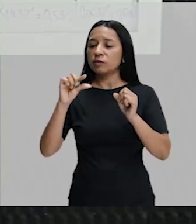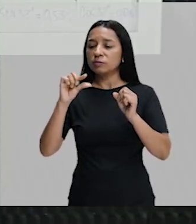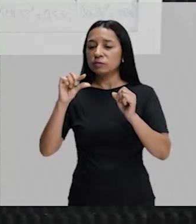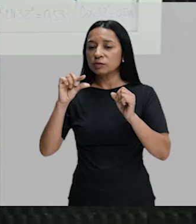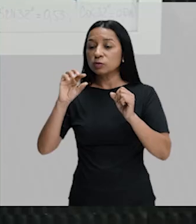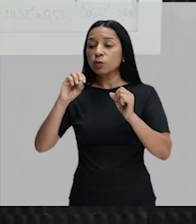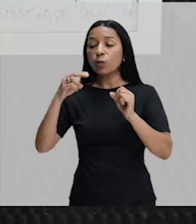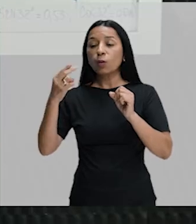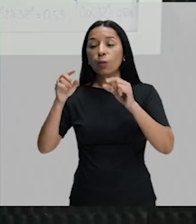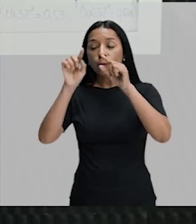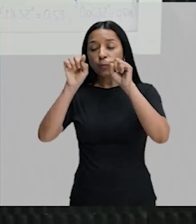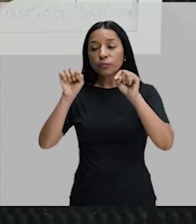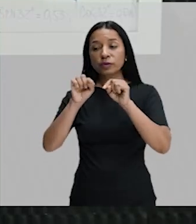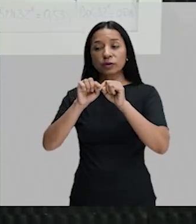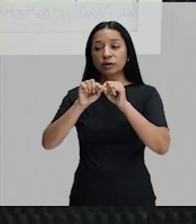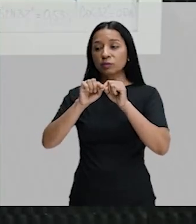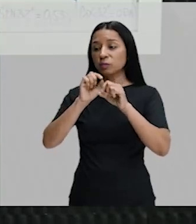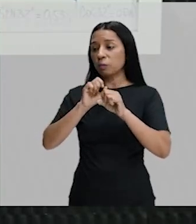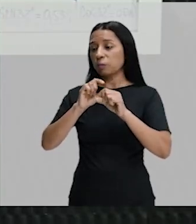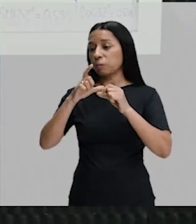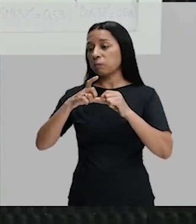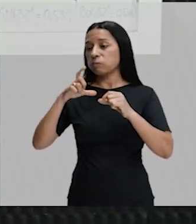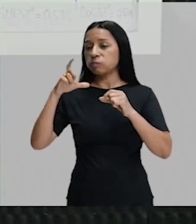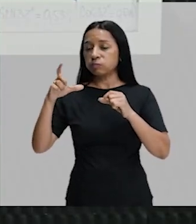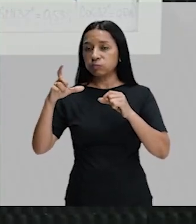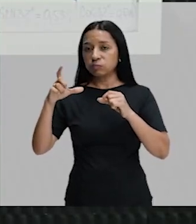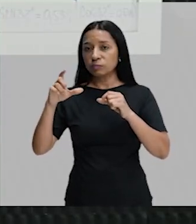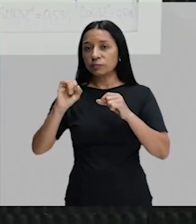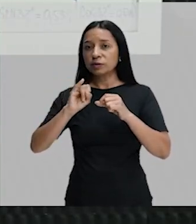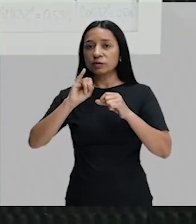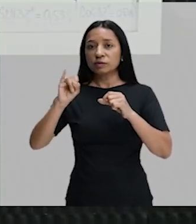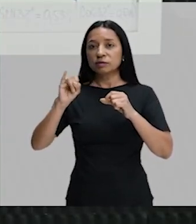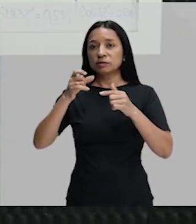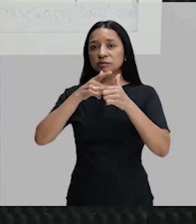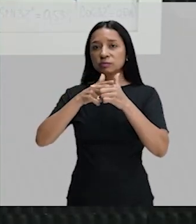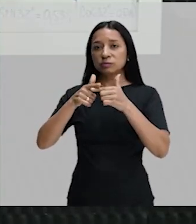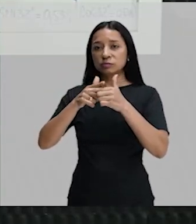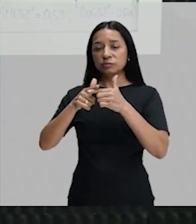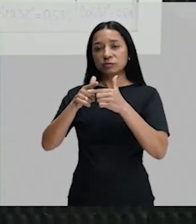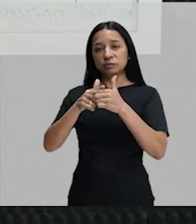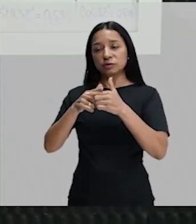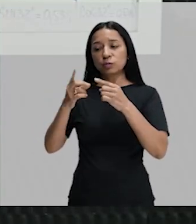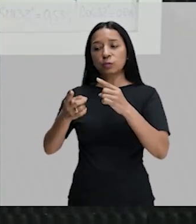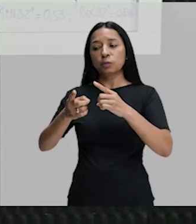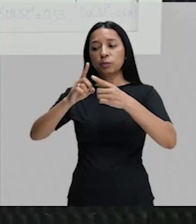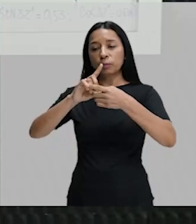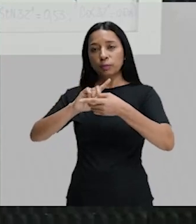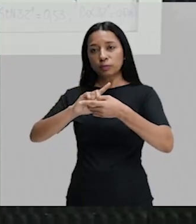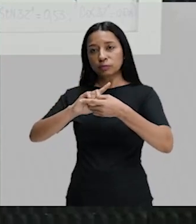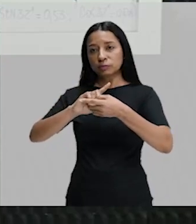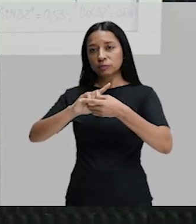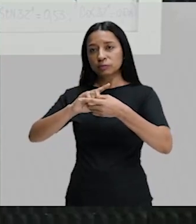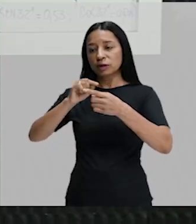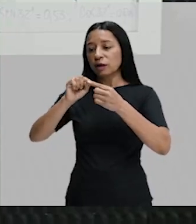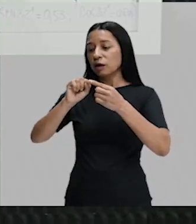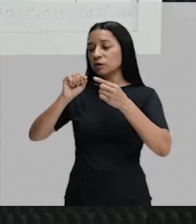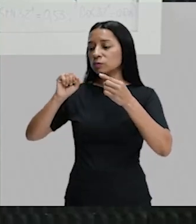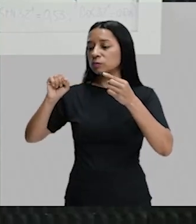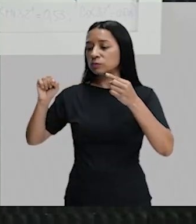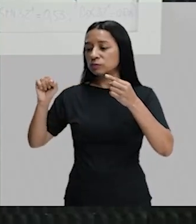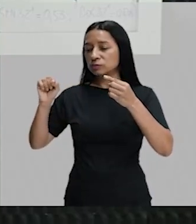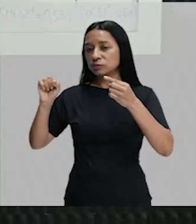triângulo grandão. Se eu dividir o cateto oposto pela hipotenusa, ou se eu dividir o cateto adjacente